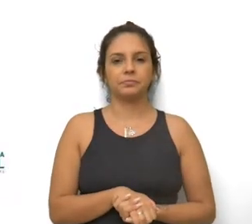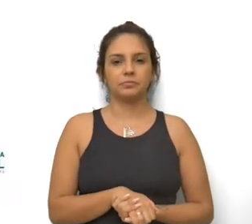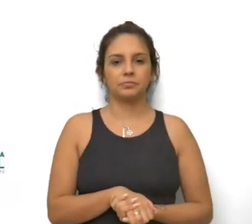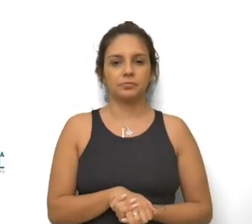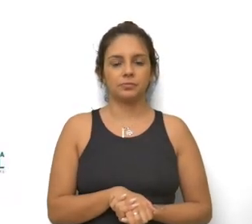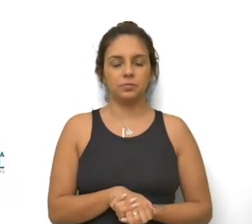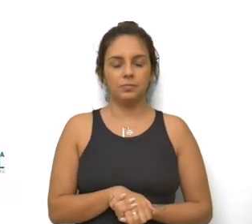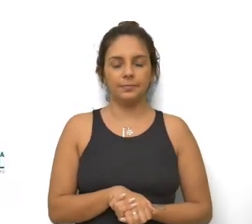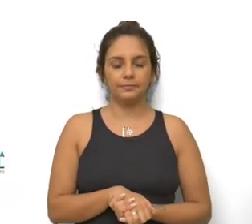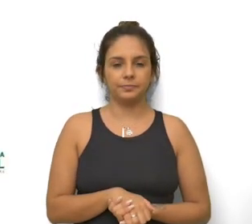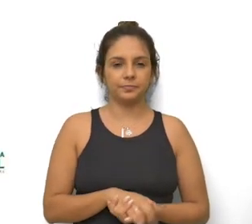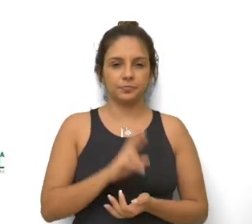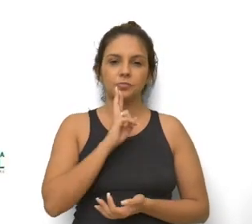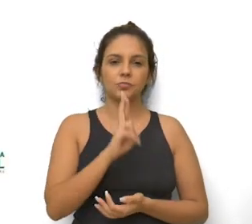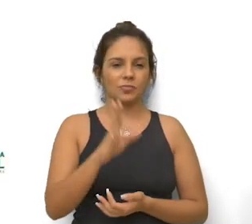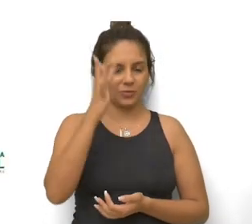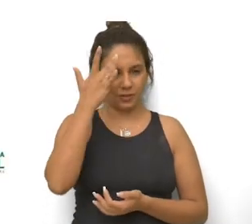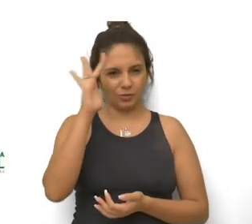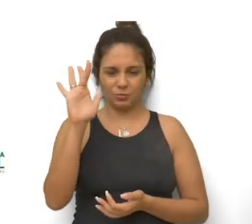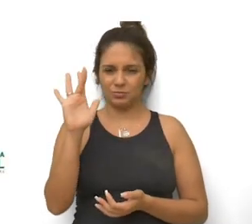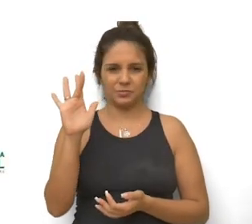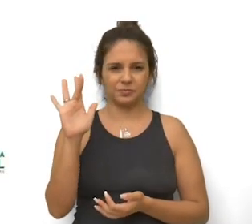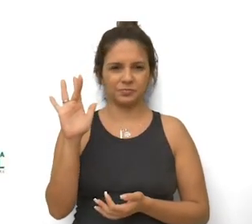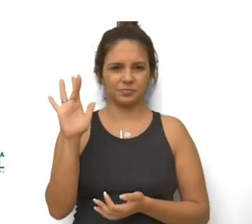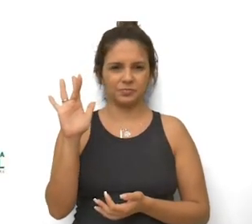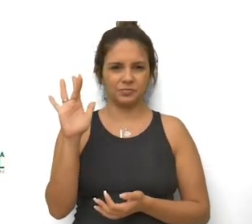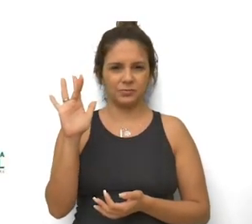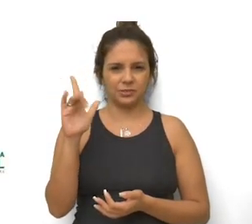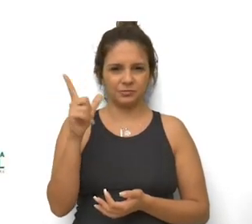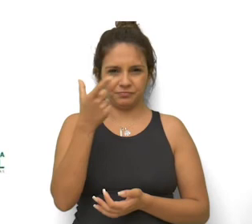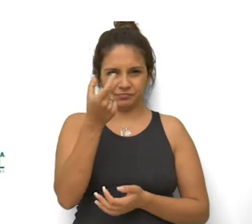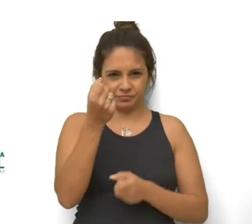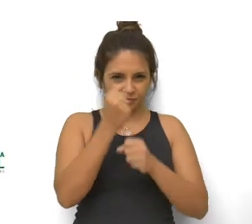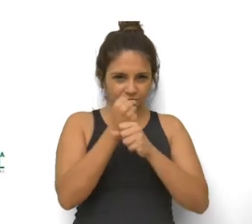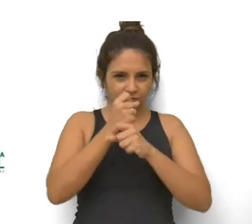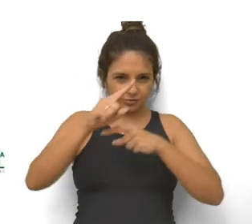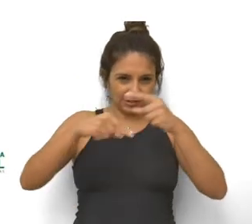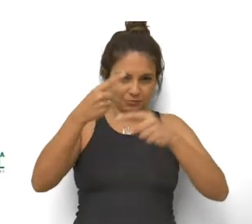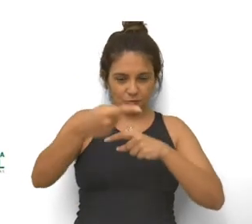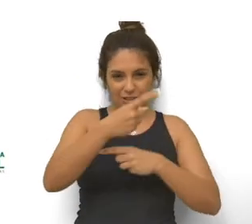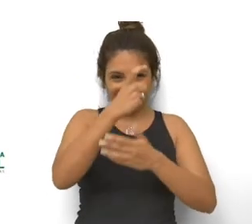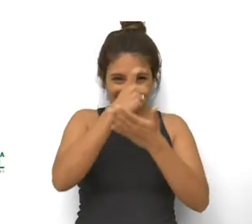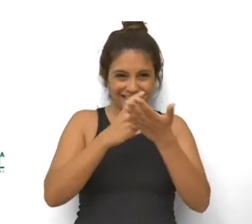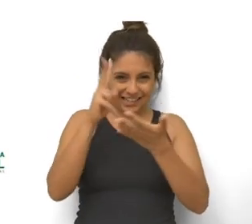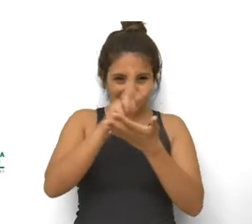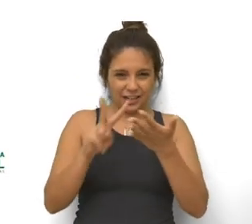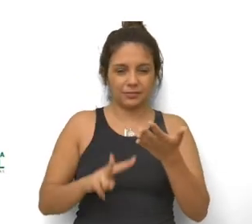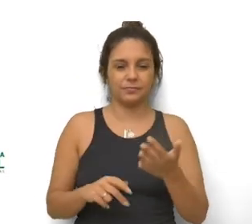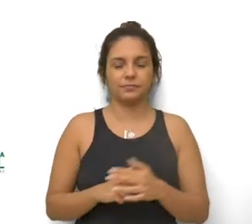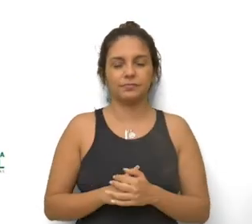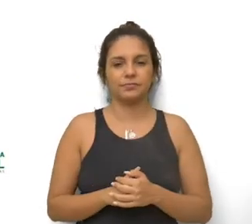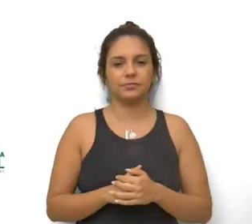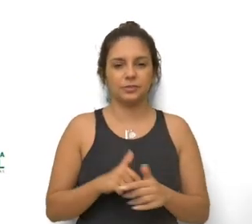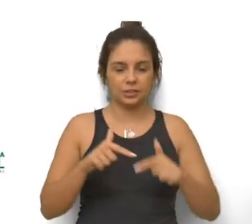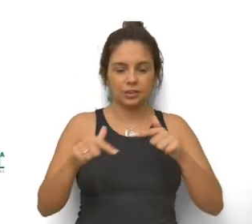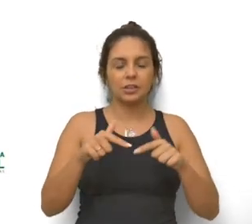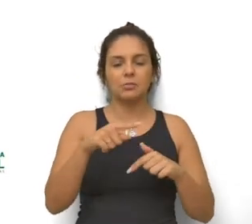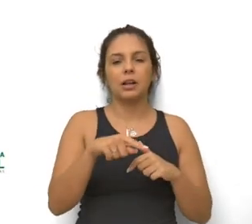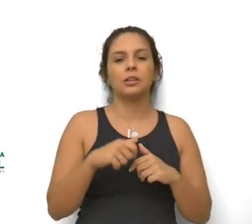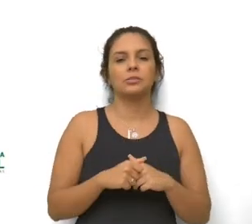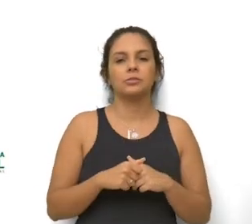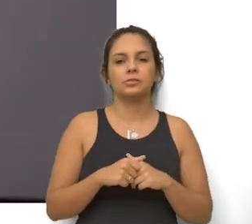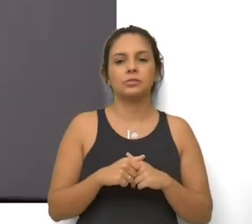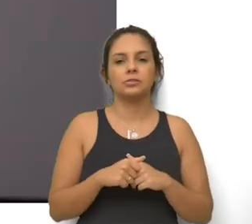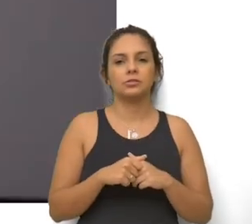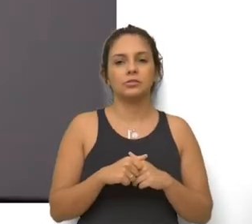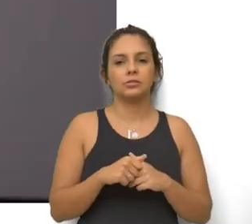Bom, não sei se é assim, 20 anos depois, né, desse trabalho, né, um